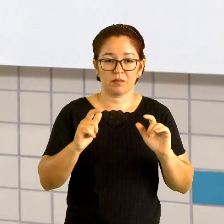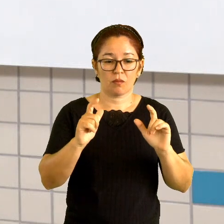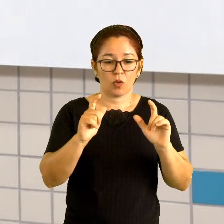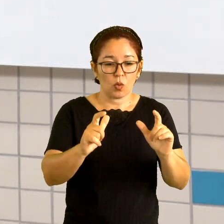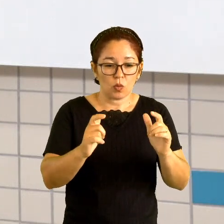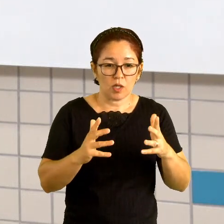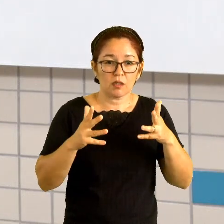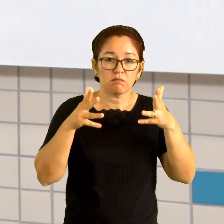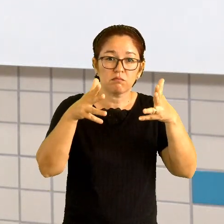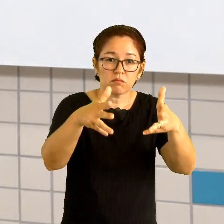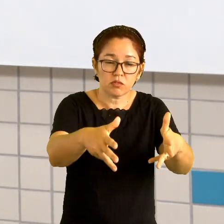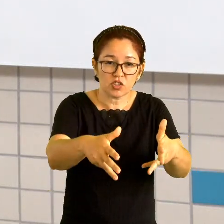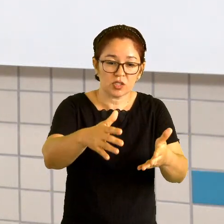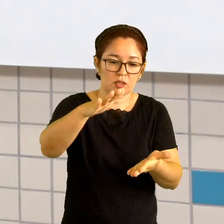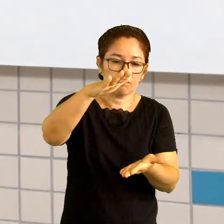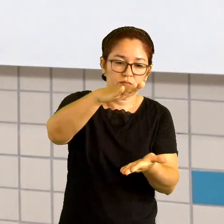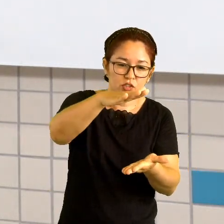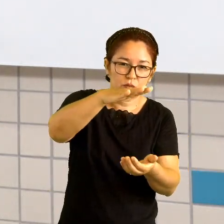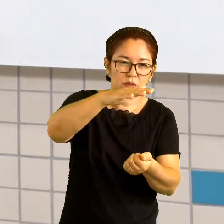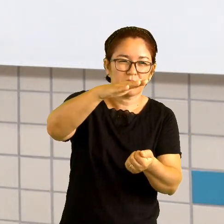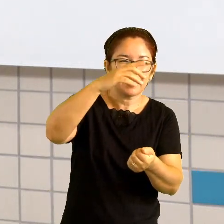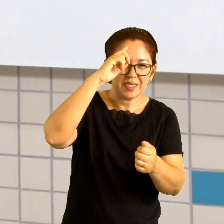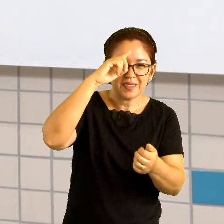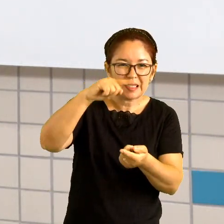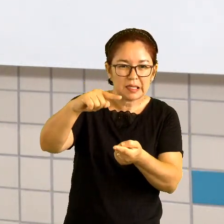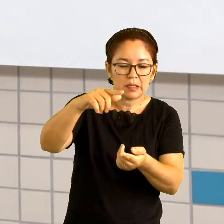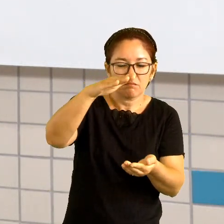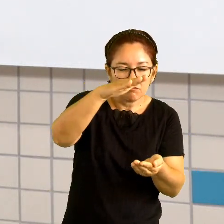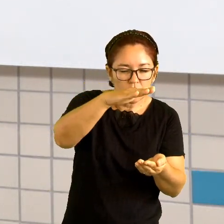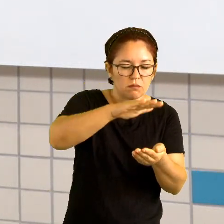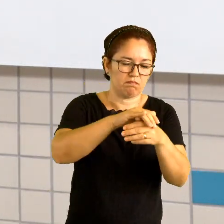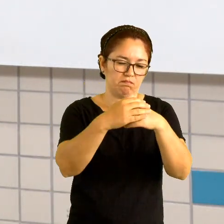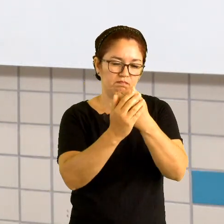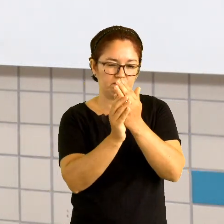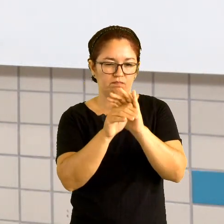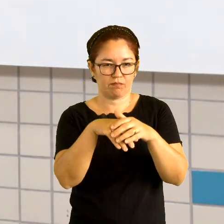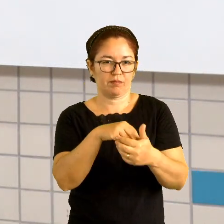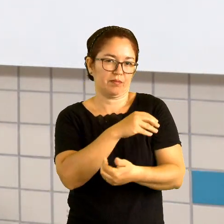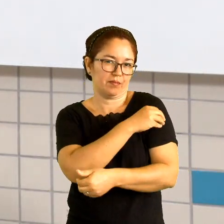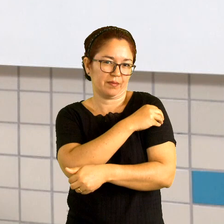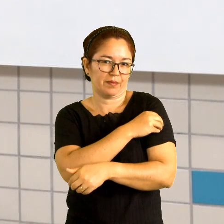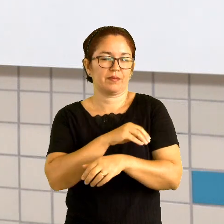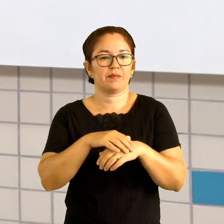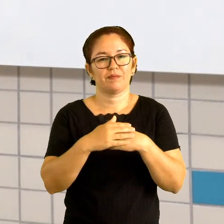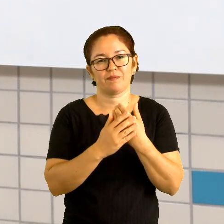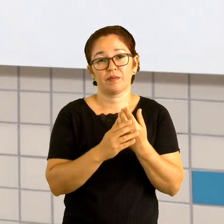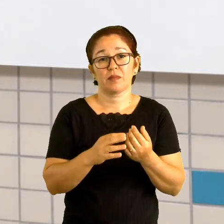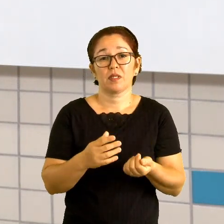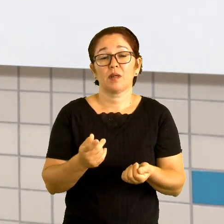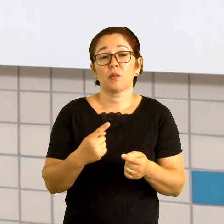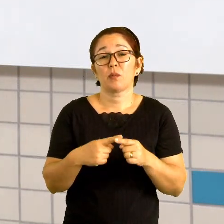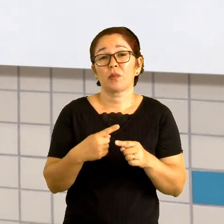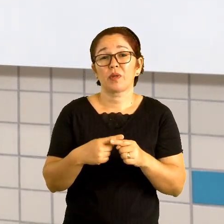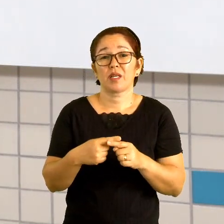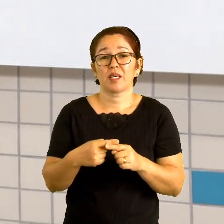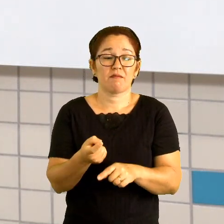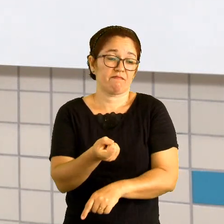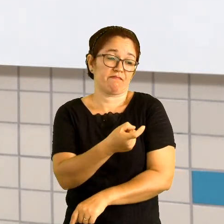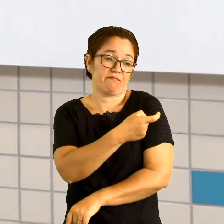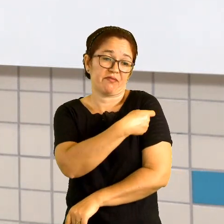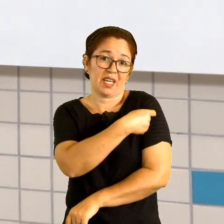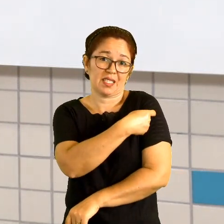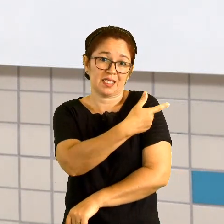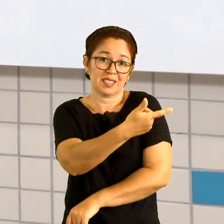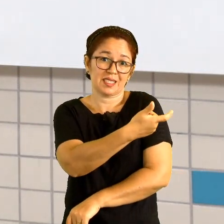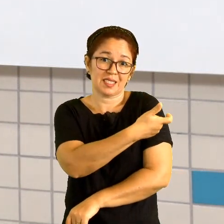fazer a higienização das suas mãos com álcool em gel, porque ainda não temos a vacina, mas breve,